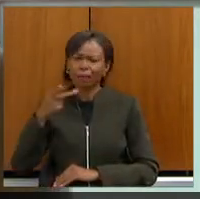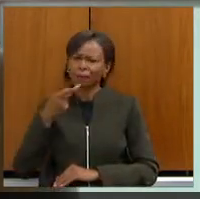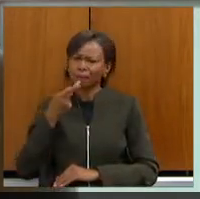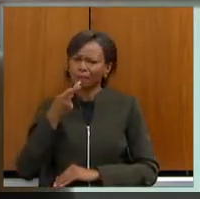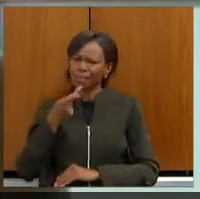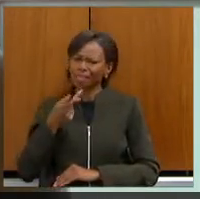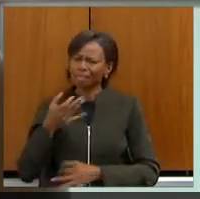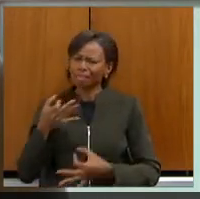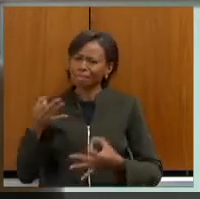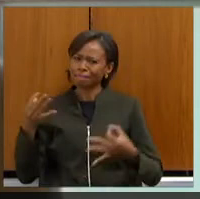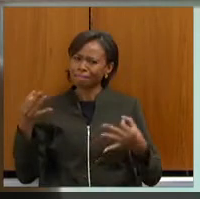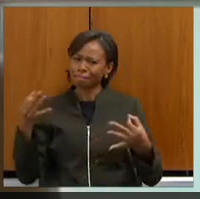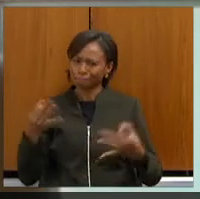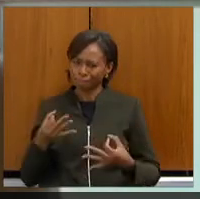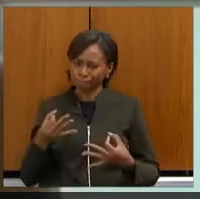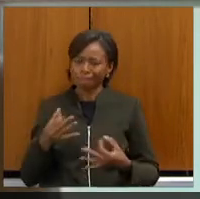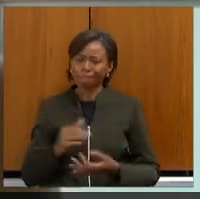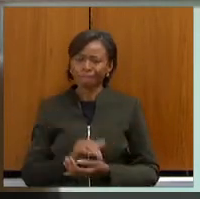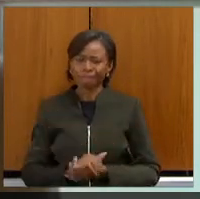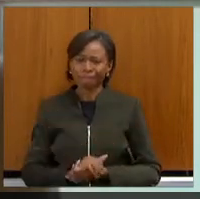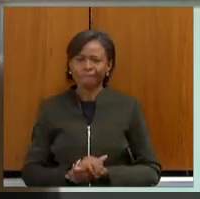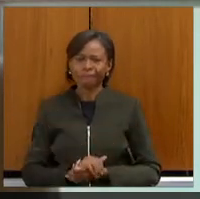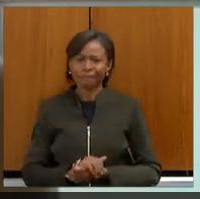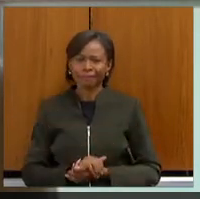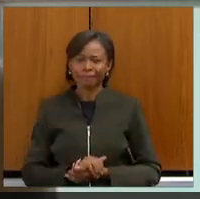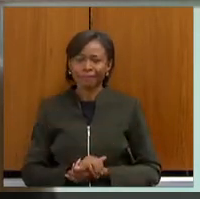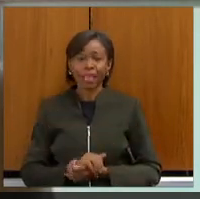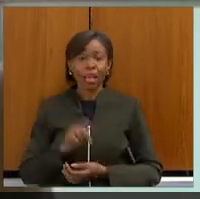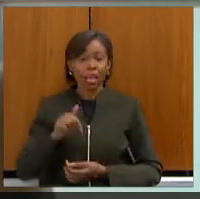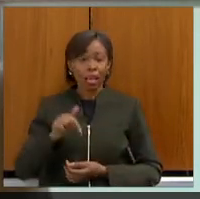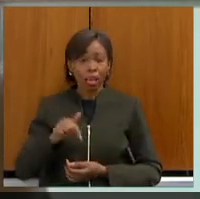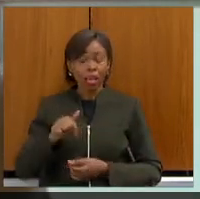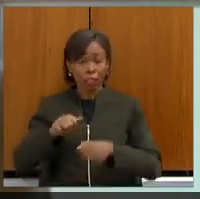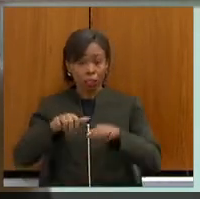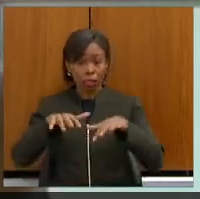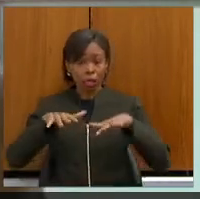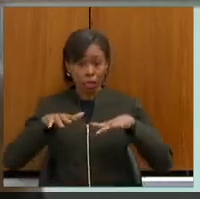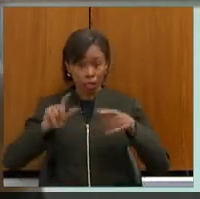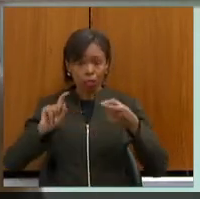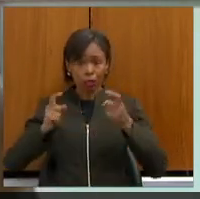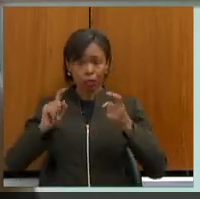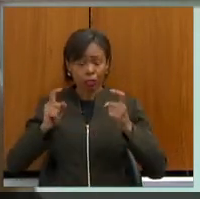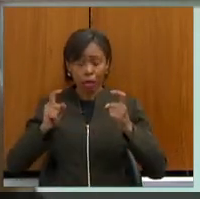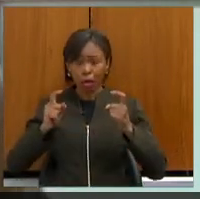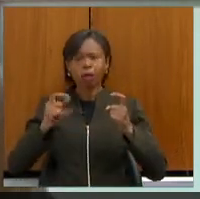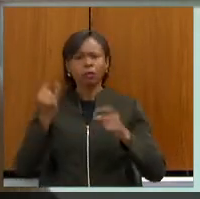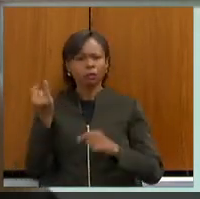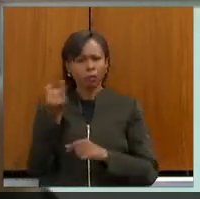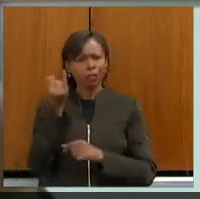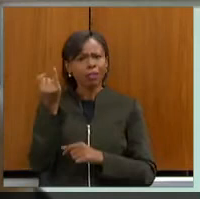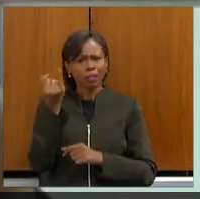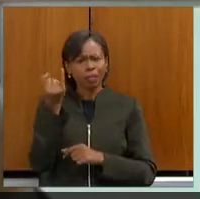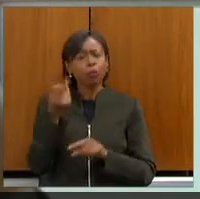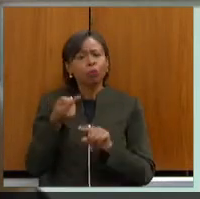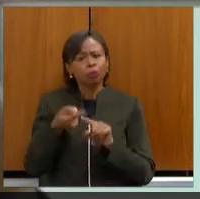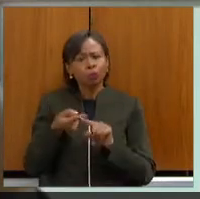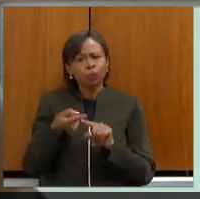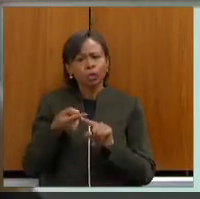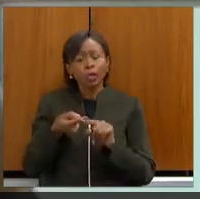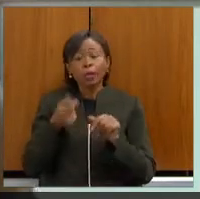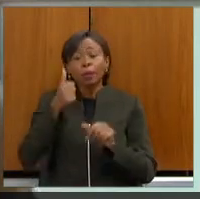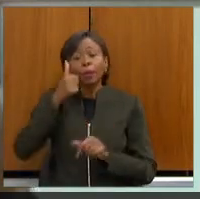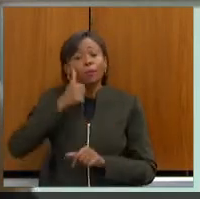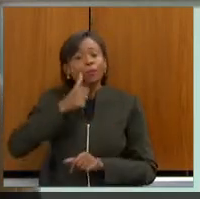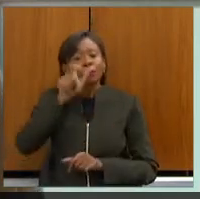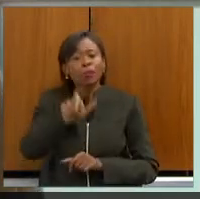contundente é esse evento é de suma importância porque a representatividade das mulheres